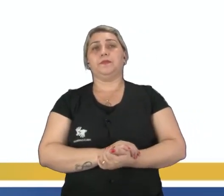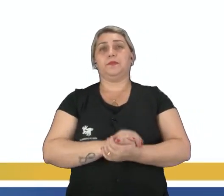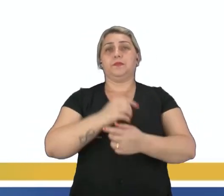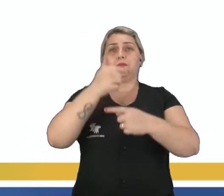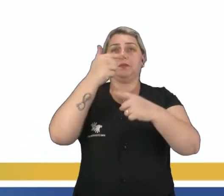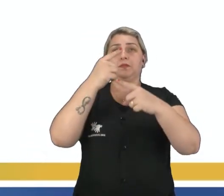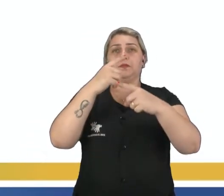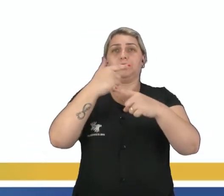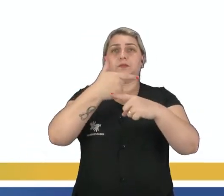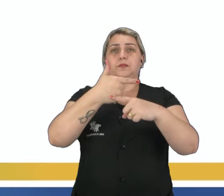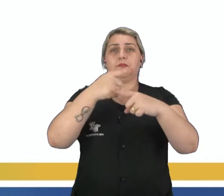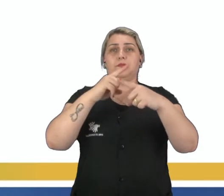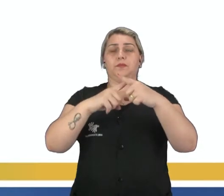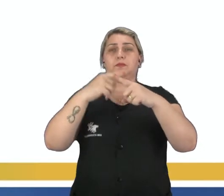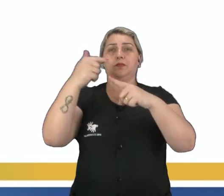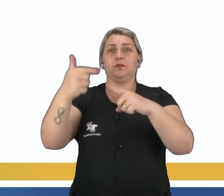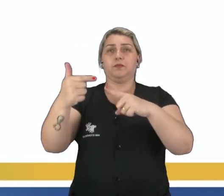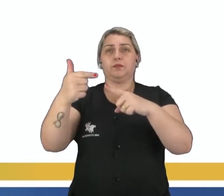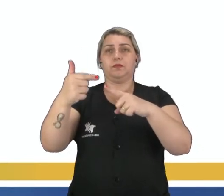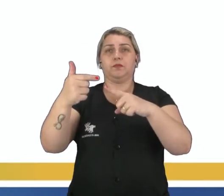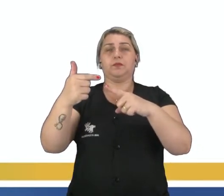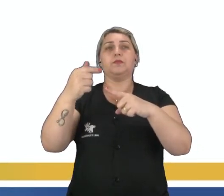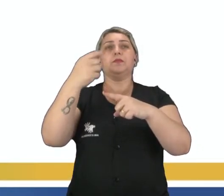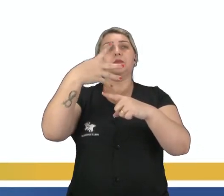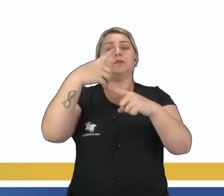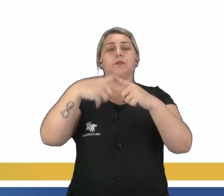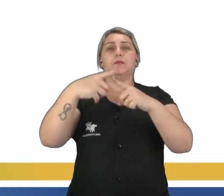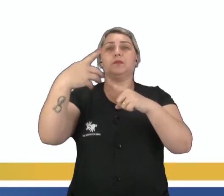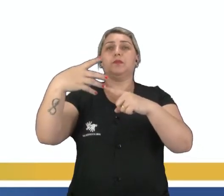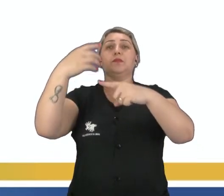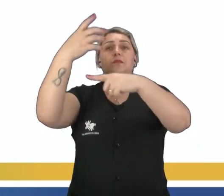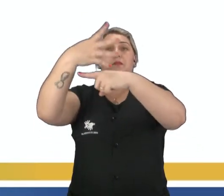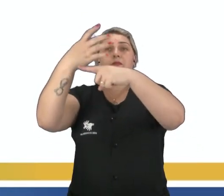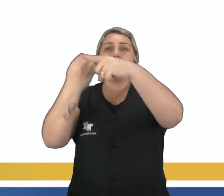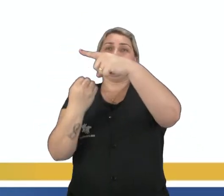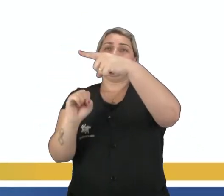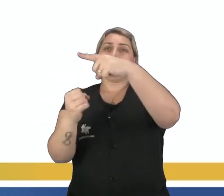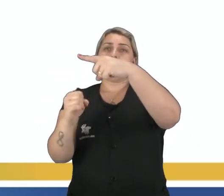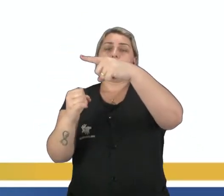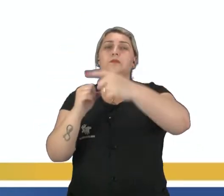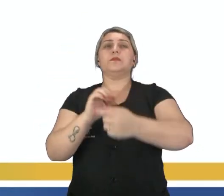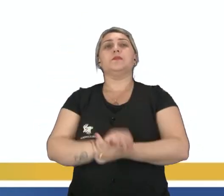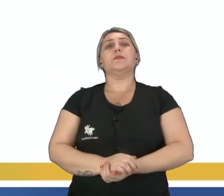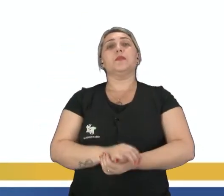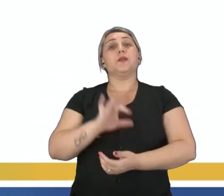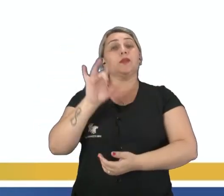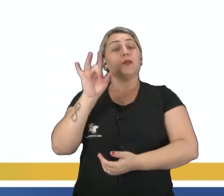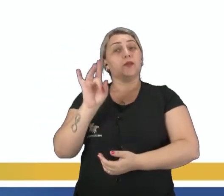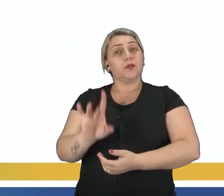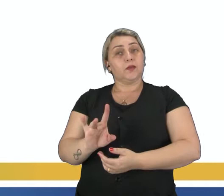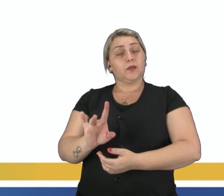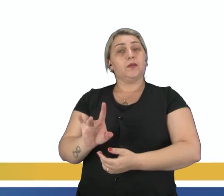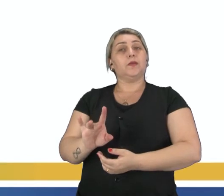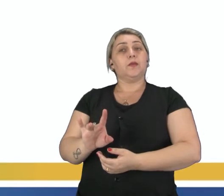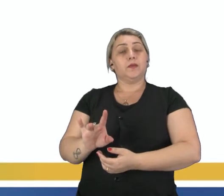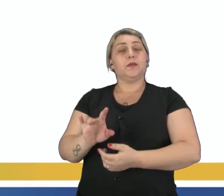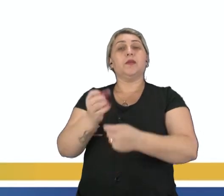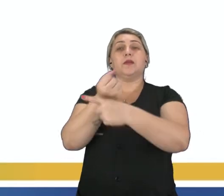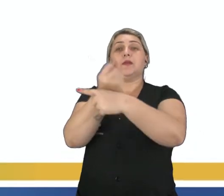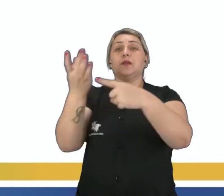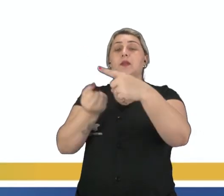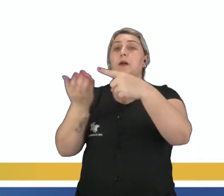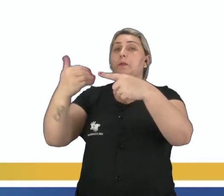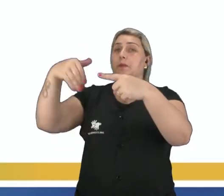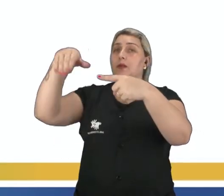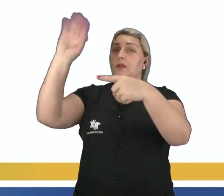vezes 2 e 4 vezes 2, que eu vou encontrar 4/8. Só corrigindo, né? Essa fração,